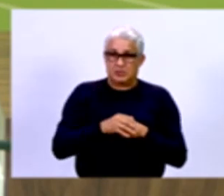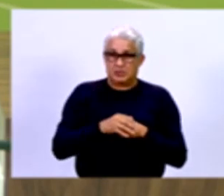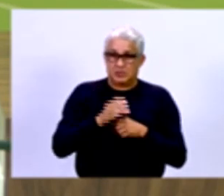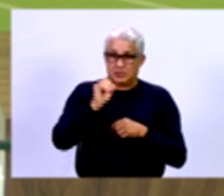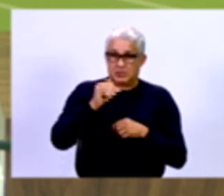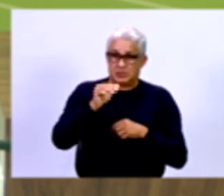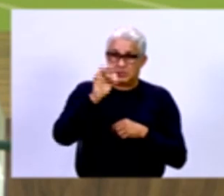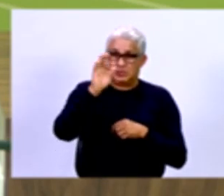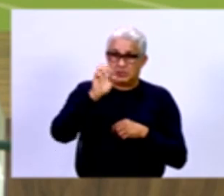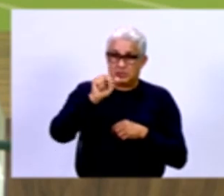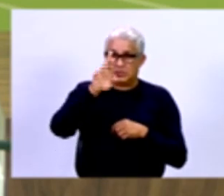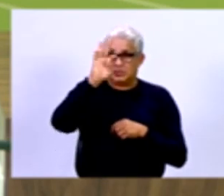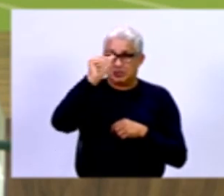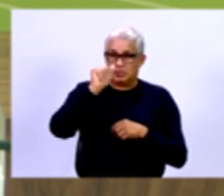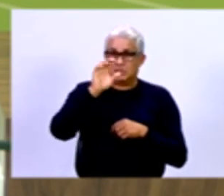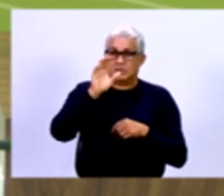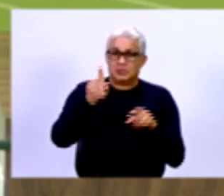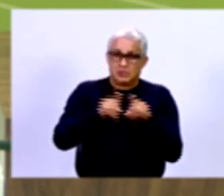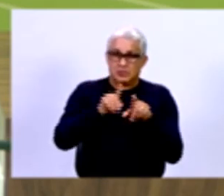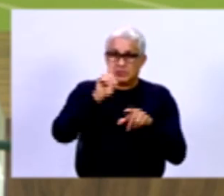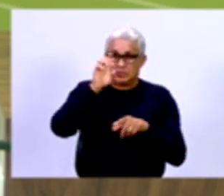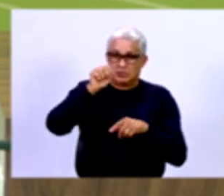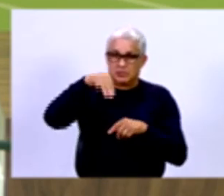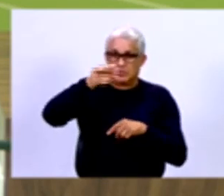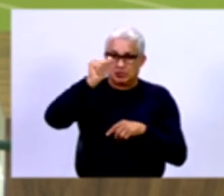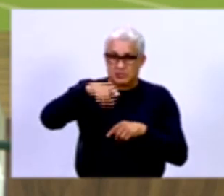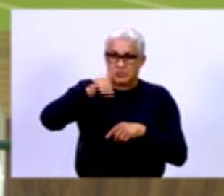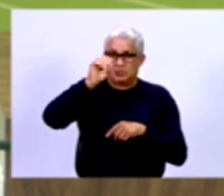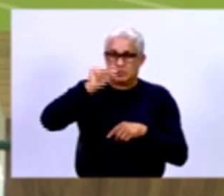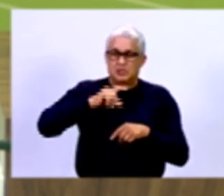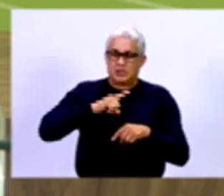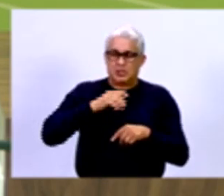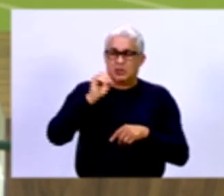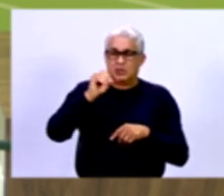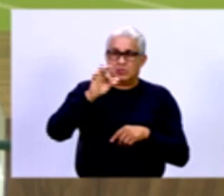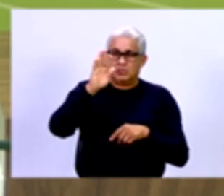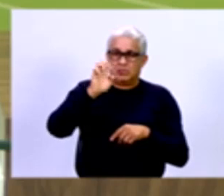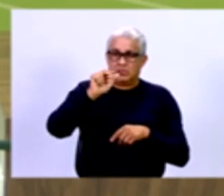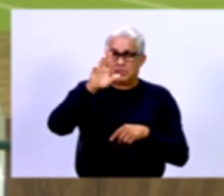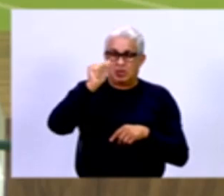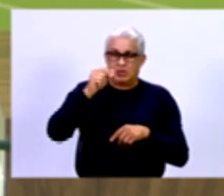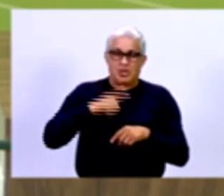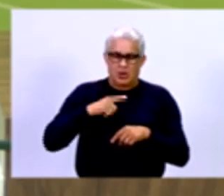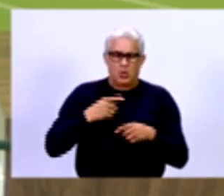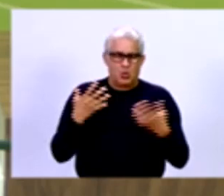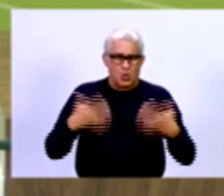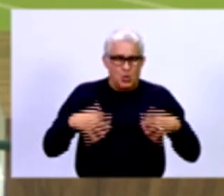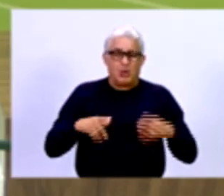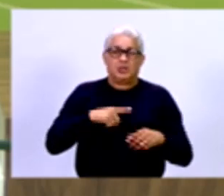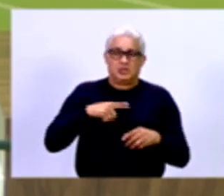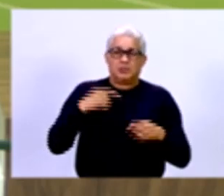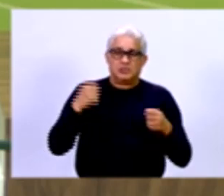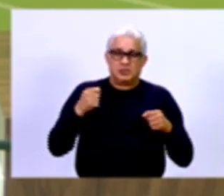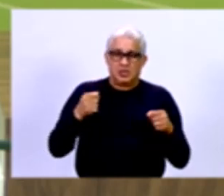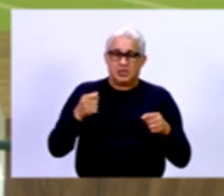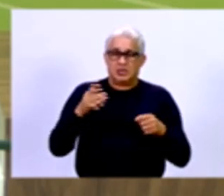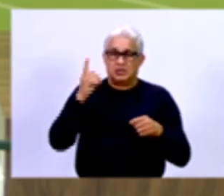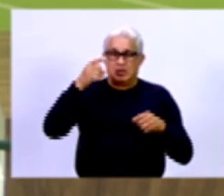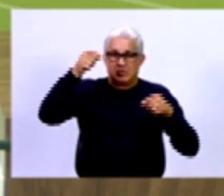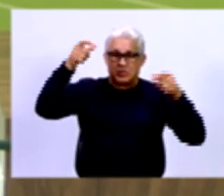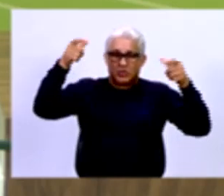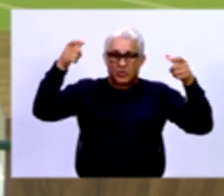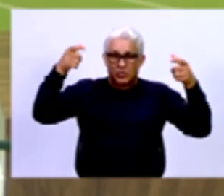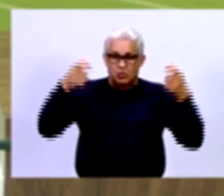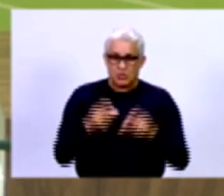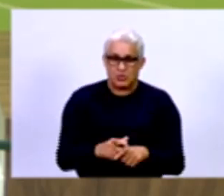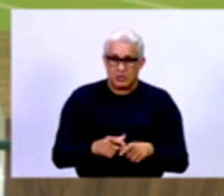demanda, ele cai quando ele tiver um excesso de oferta, ou mais oferta. Então, para o dólar cair, a gente precisa de mais oferta de dólar. Como que a gente